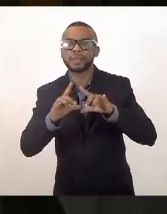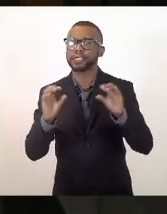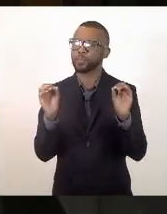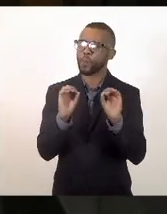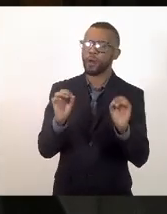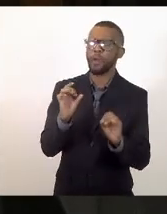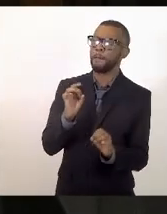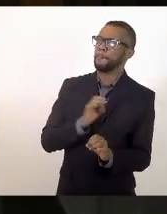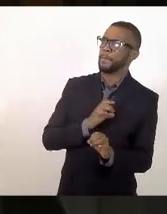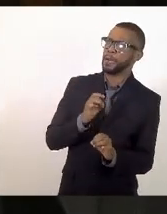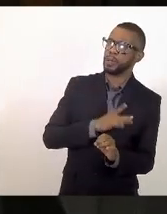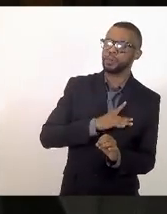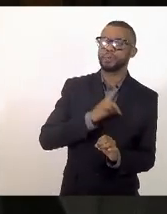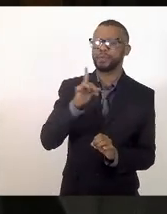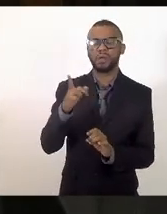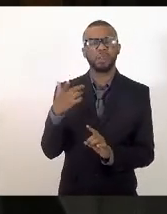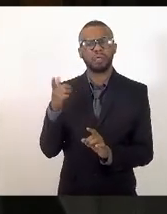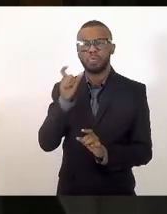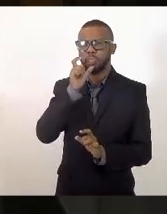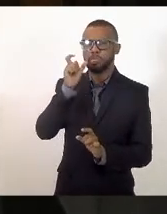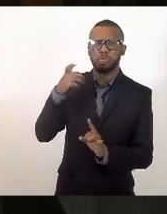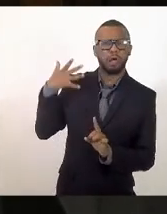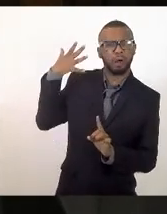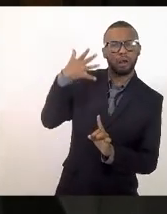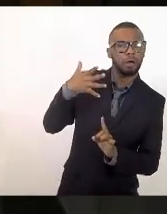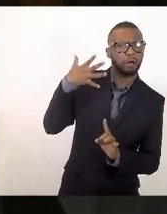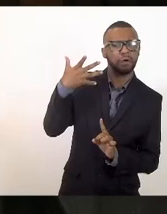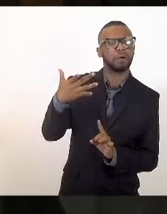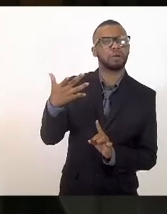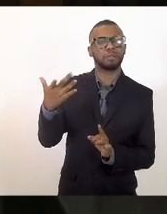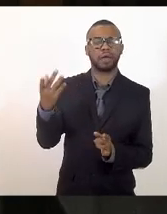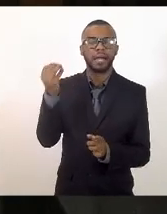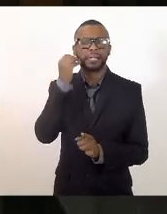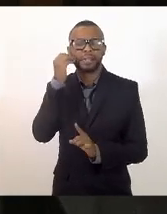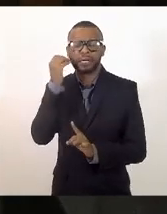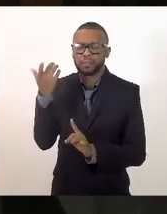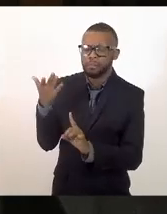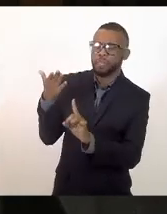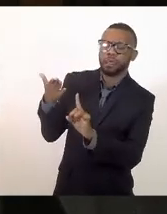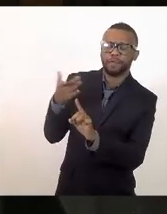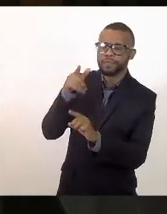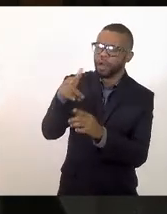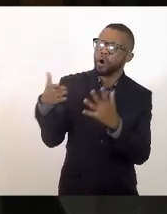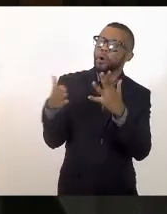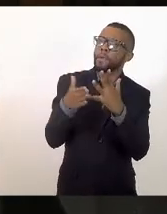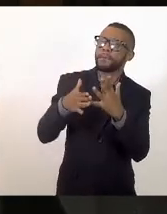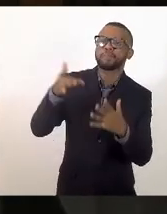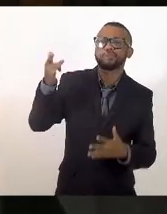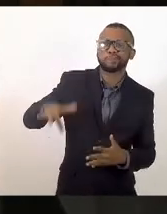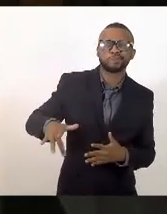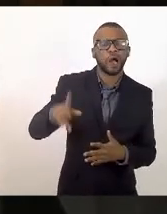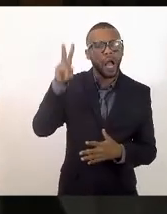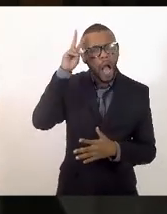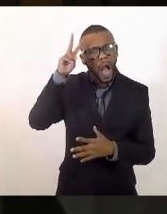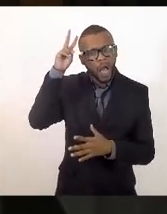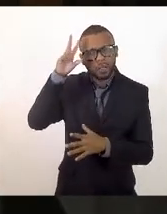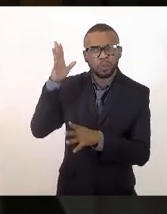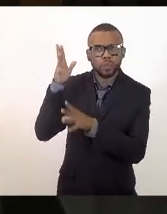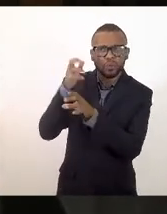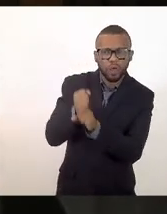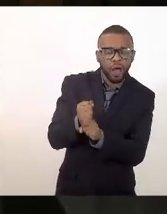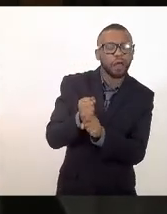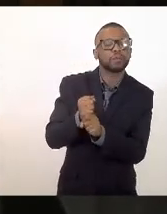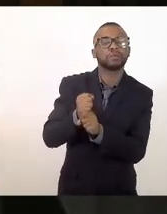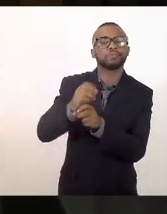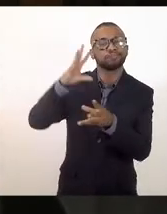Vossa Excelência, nem das suas palavras desafiadoras. Vossa Excelência é um moleque, aliás, a sua história diz exatamente quem o